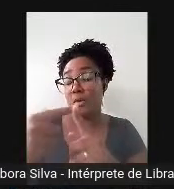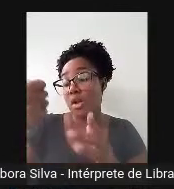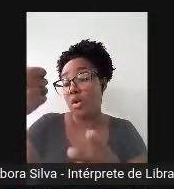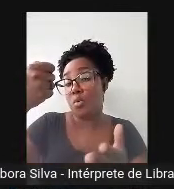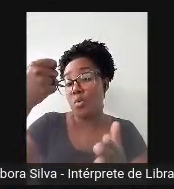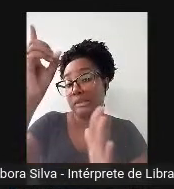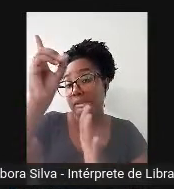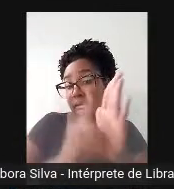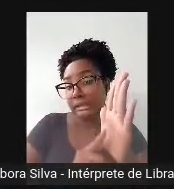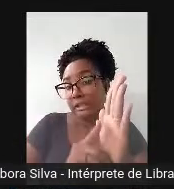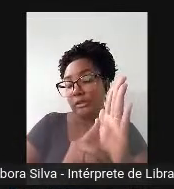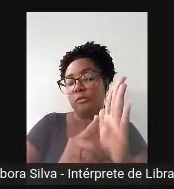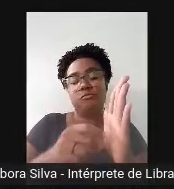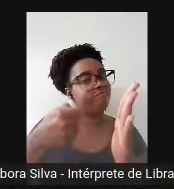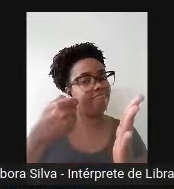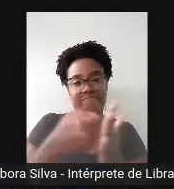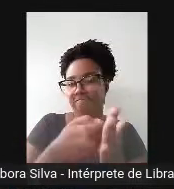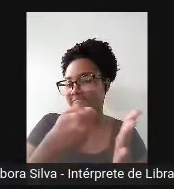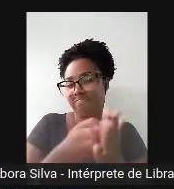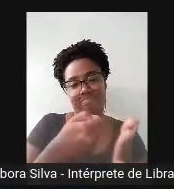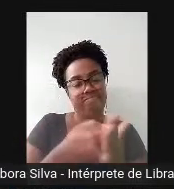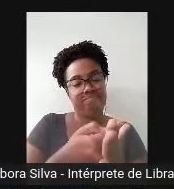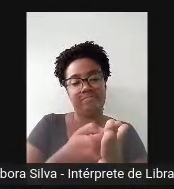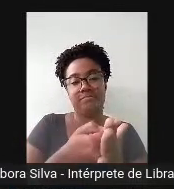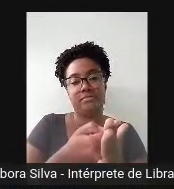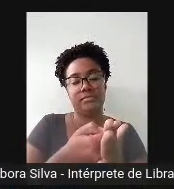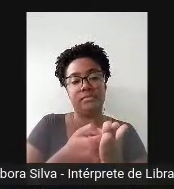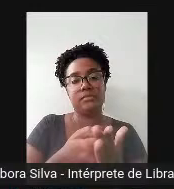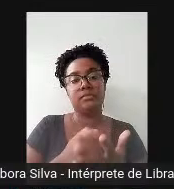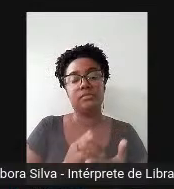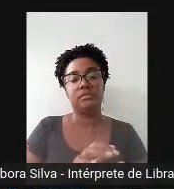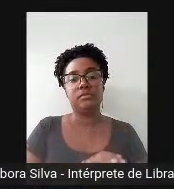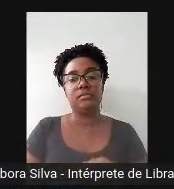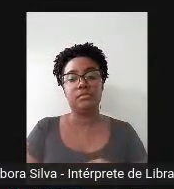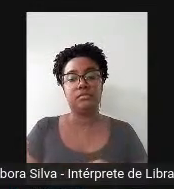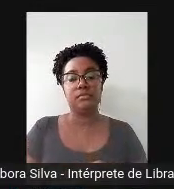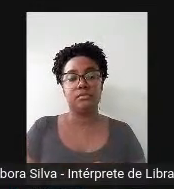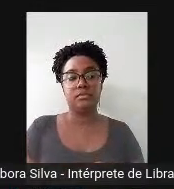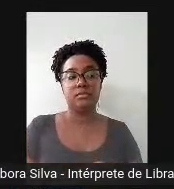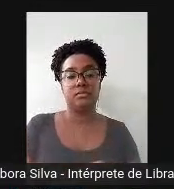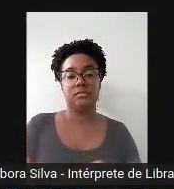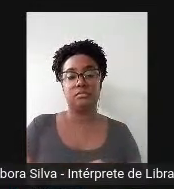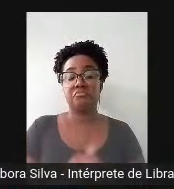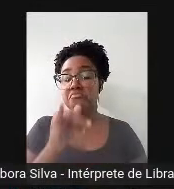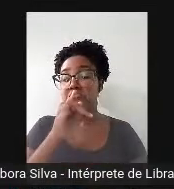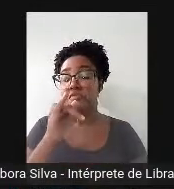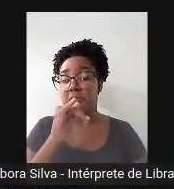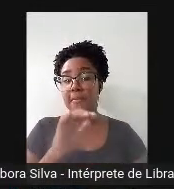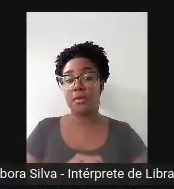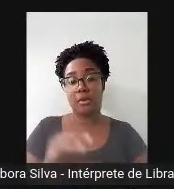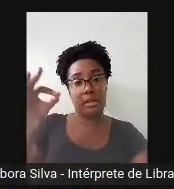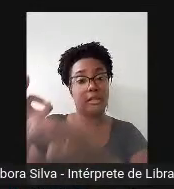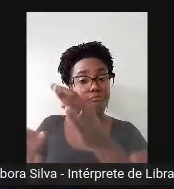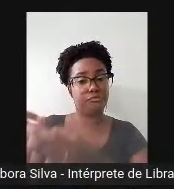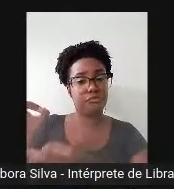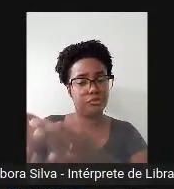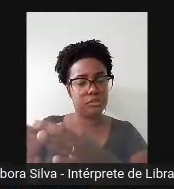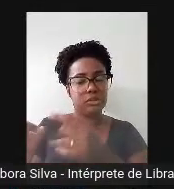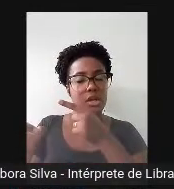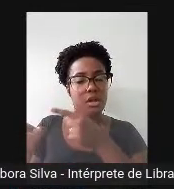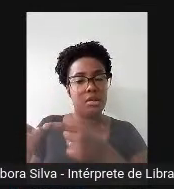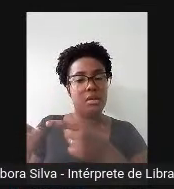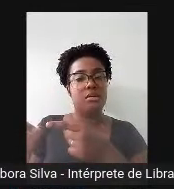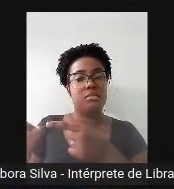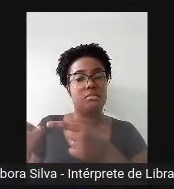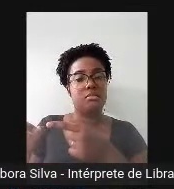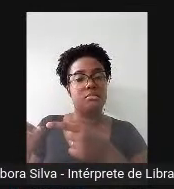um absurdo. Atitudes tomadas como, por exemplo, atitudes do Supremo Tribunal de Justiça Federal, que